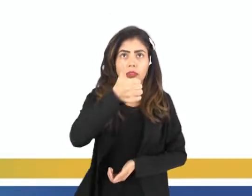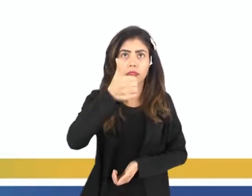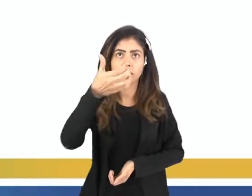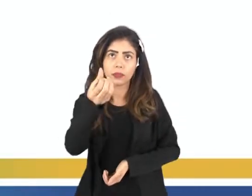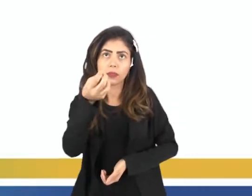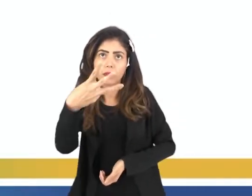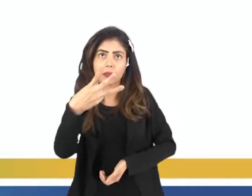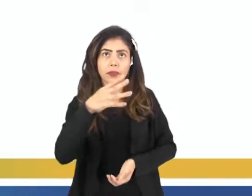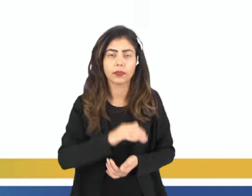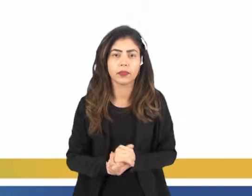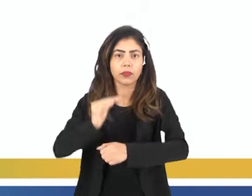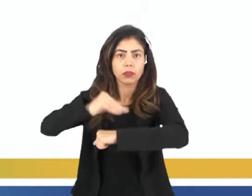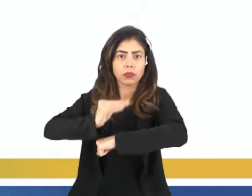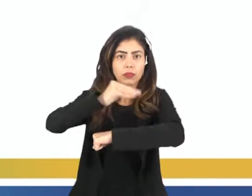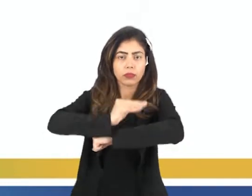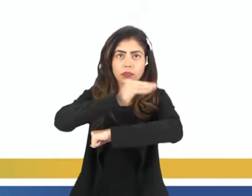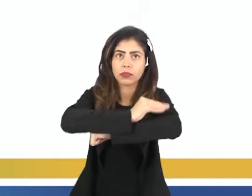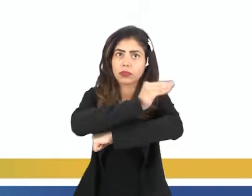anfíbios,